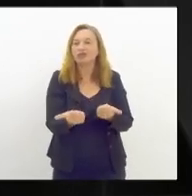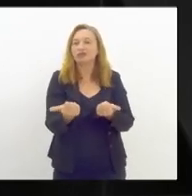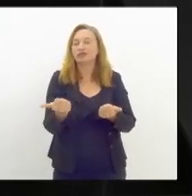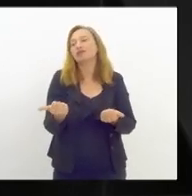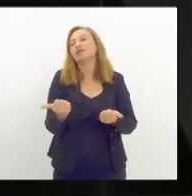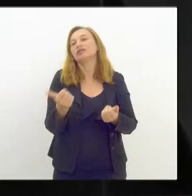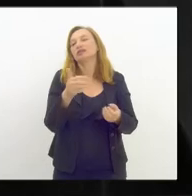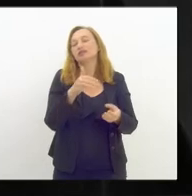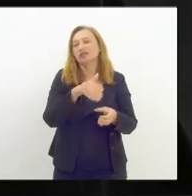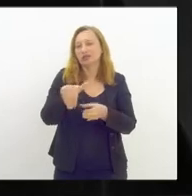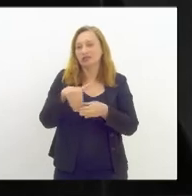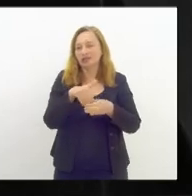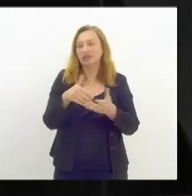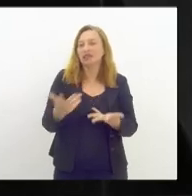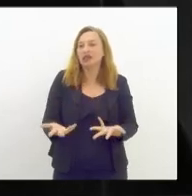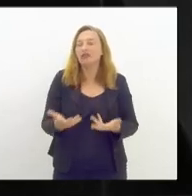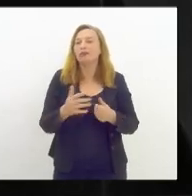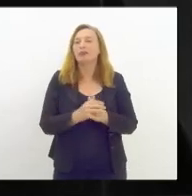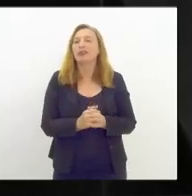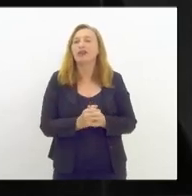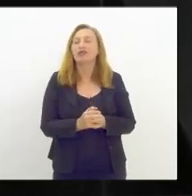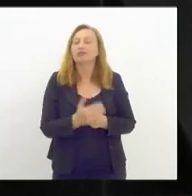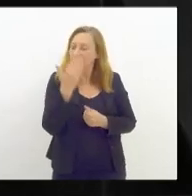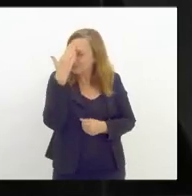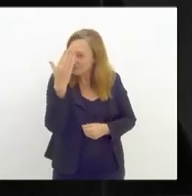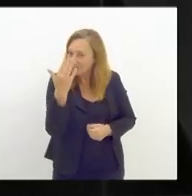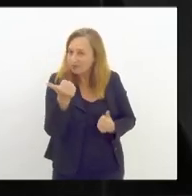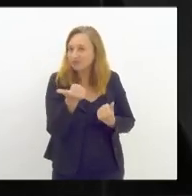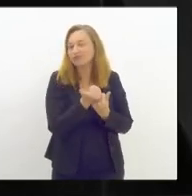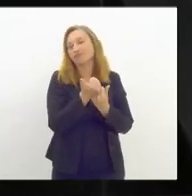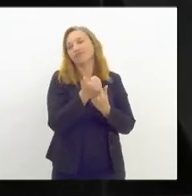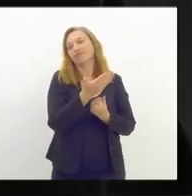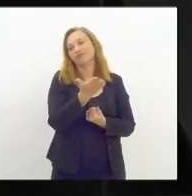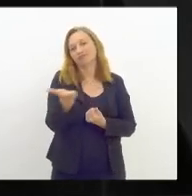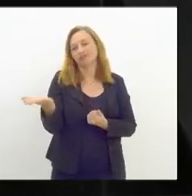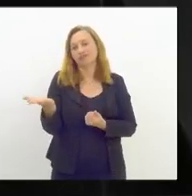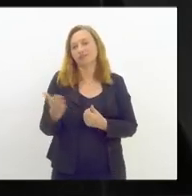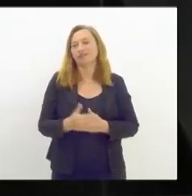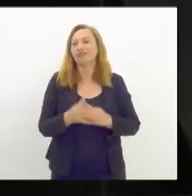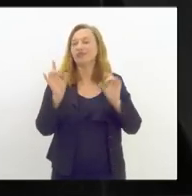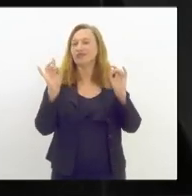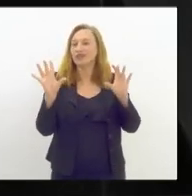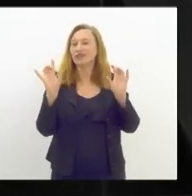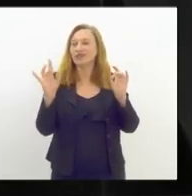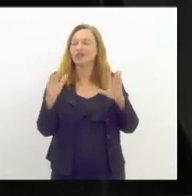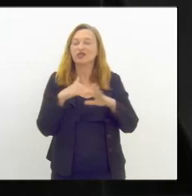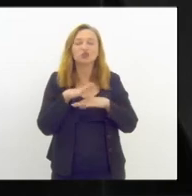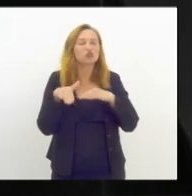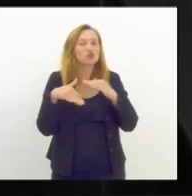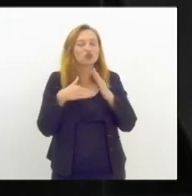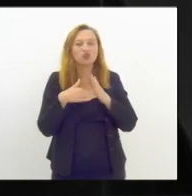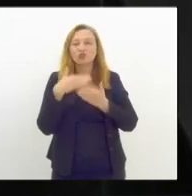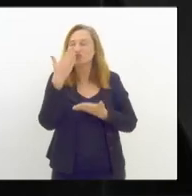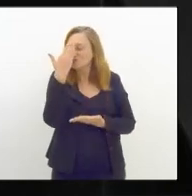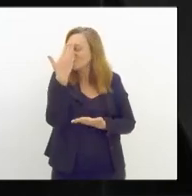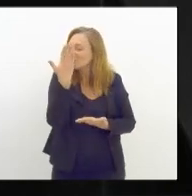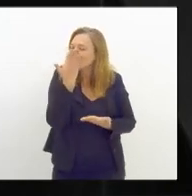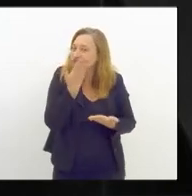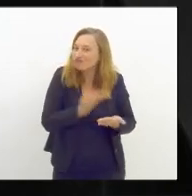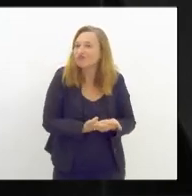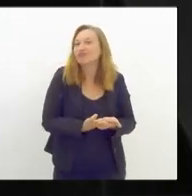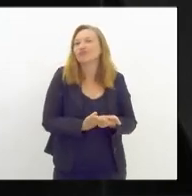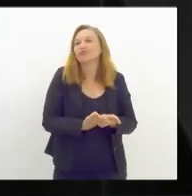nesse segmentos e eu agradeço muito o apoio de todos em especial em todos aqueles que acreditam